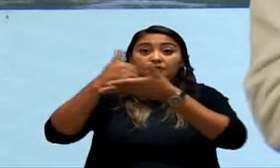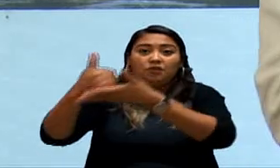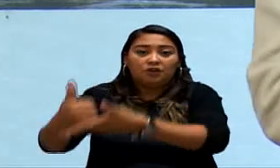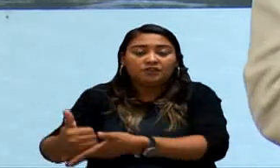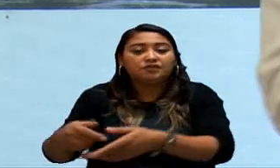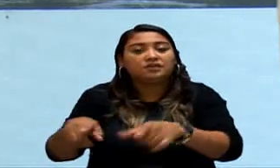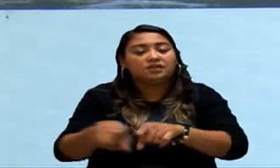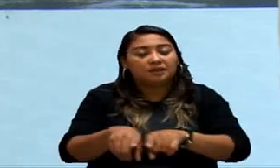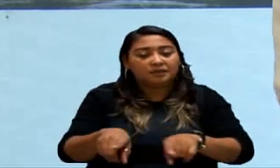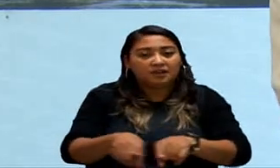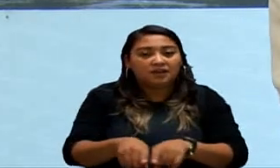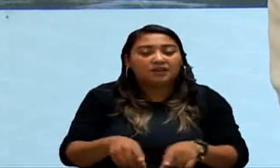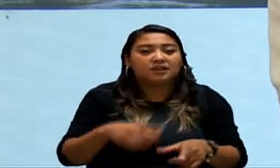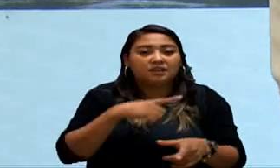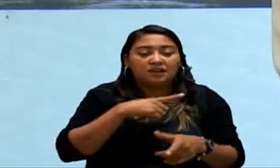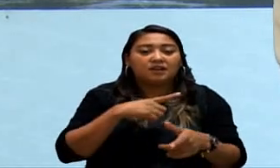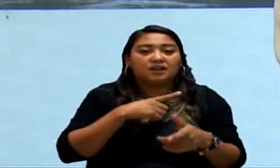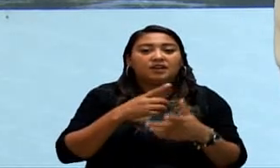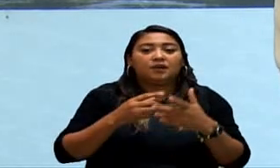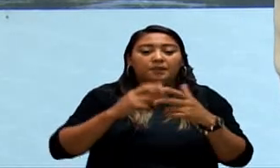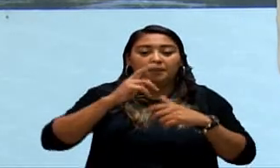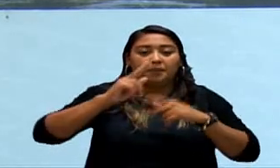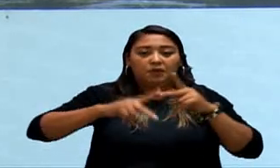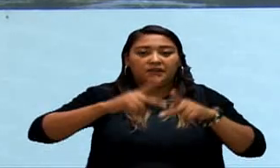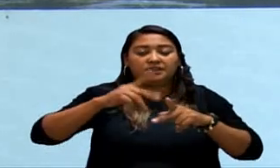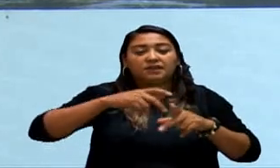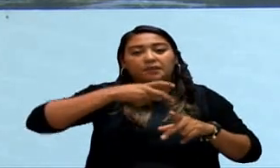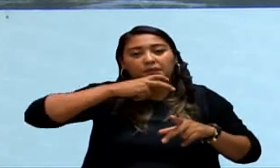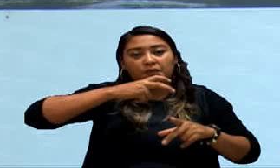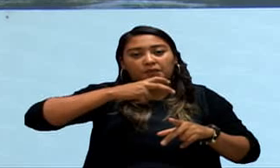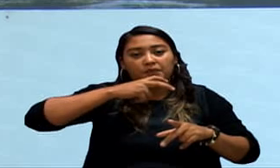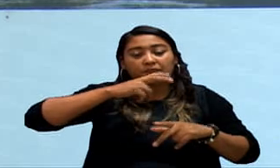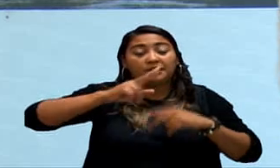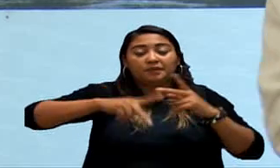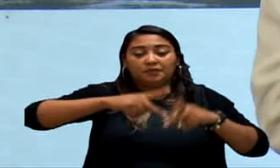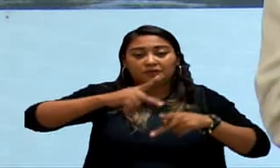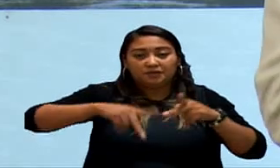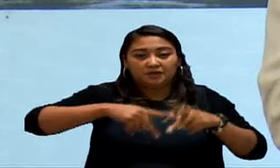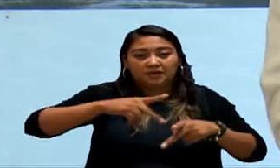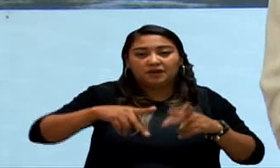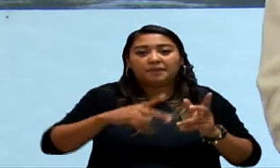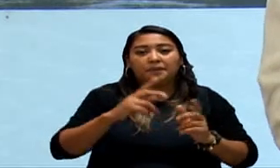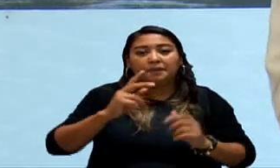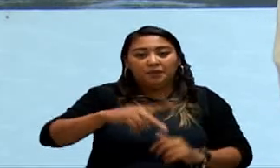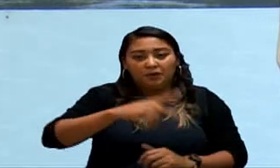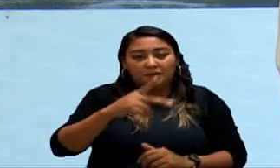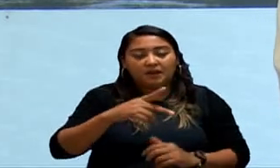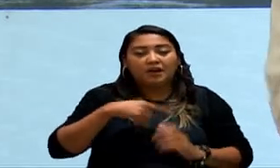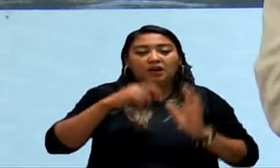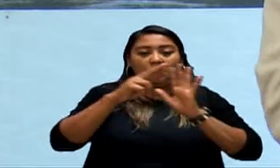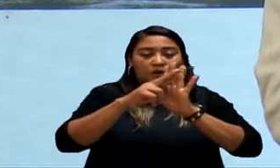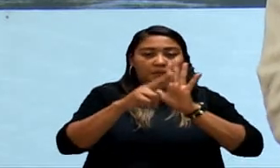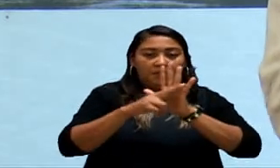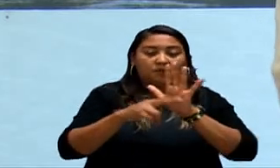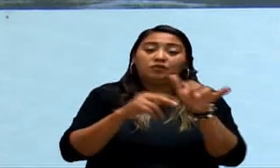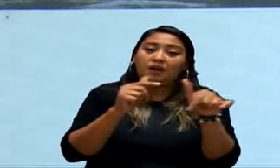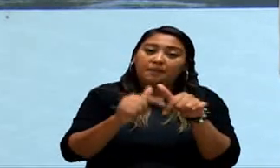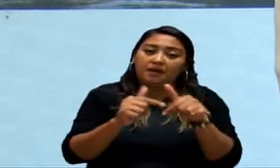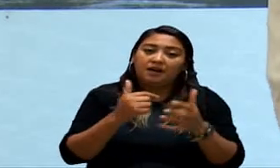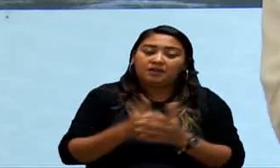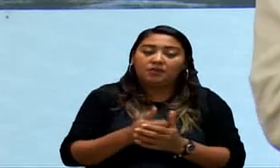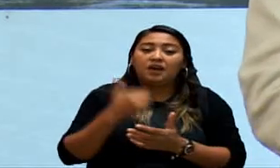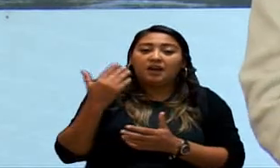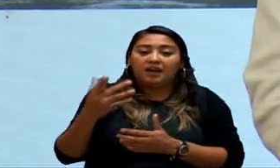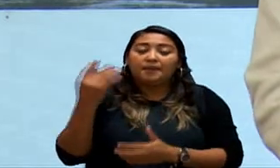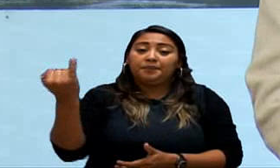e também temos que criar políticas públicas, né, no caso que regulamenta o serviço, esse serviço que é